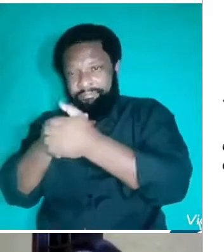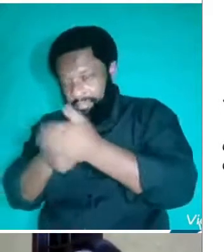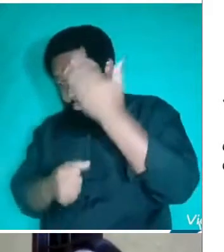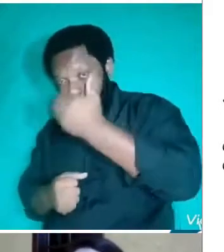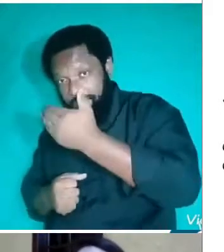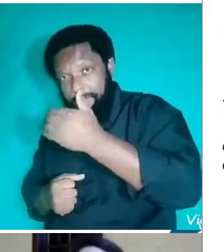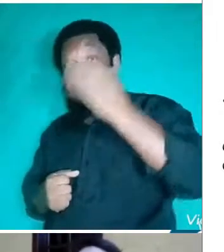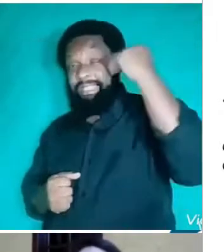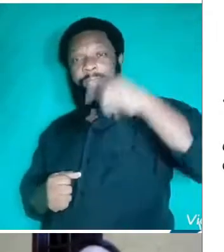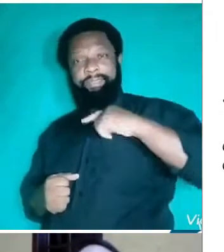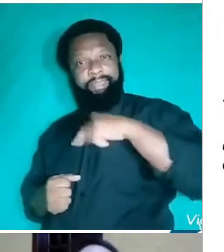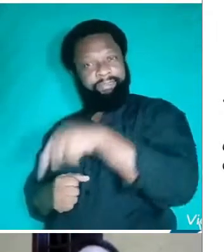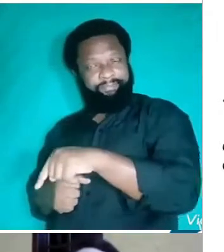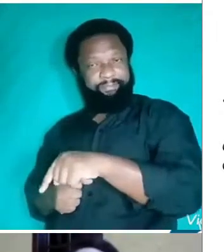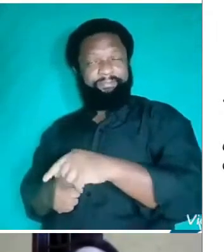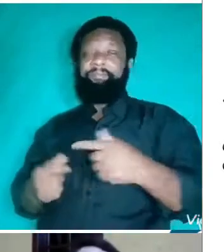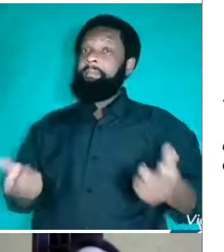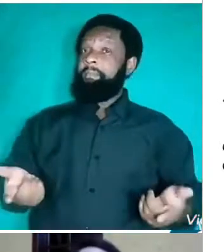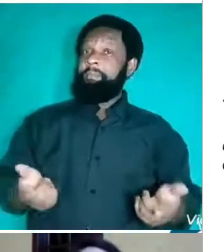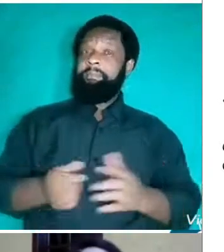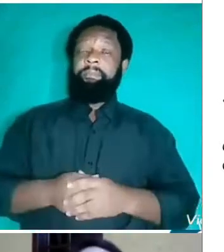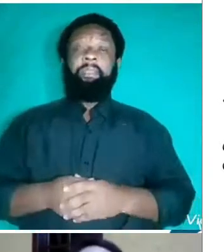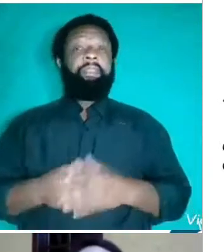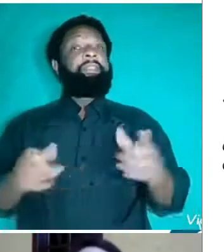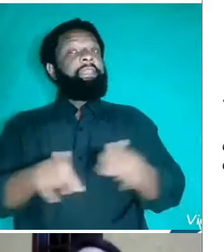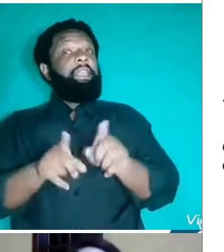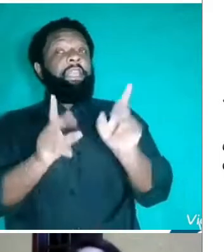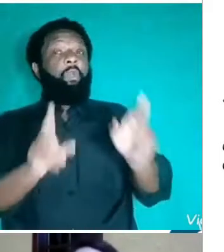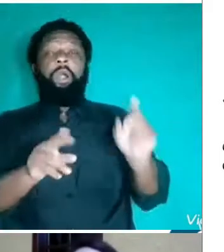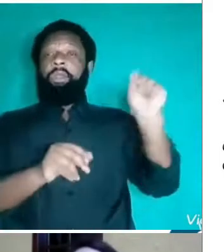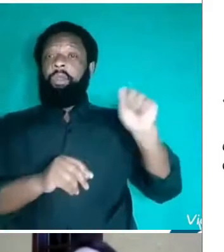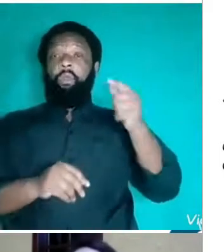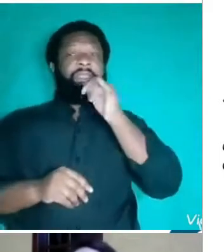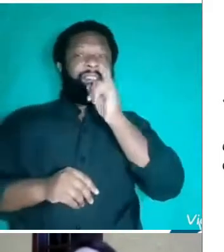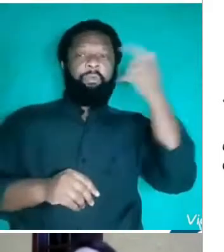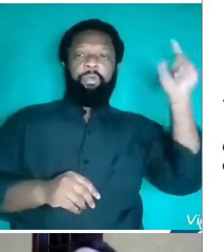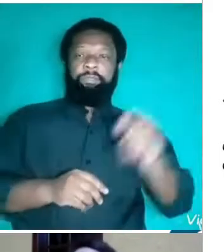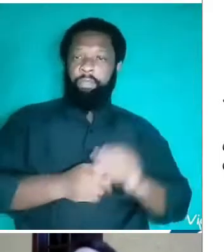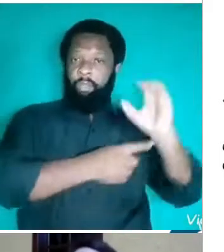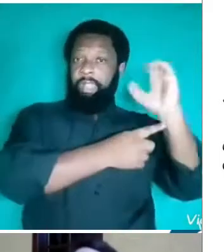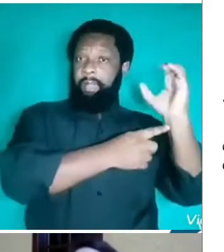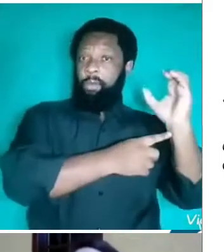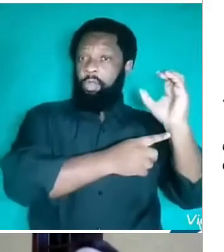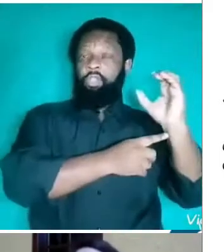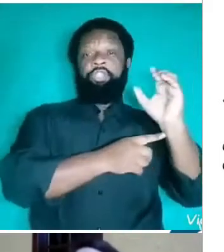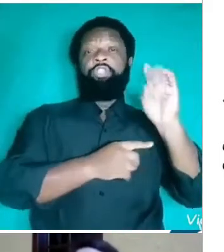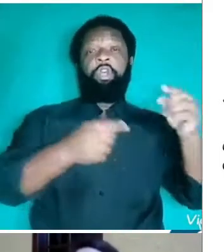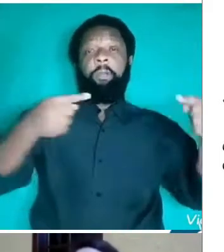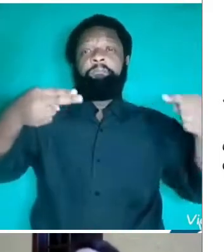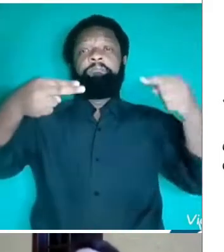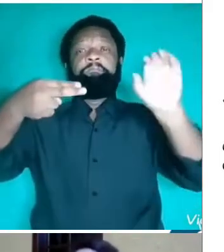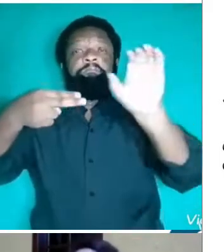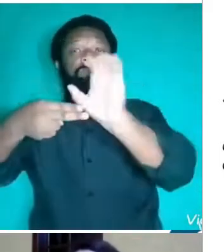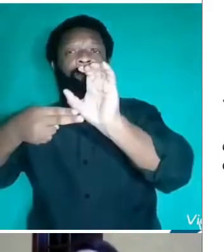subentendidos, tá? Eles não aparecem, mas a gente sabe que eles estão ali. A mesma coisa acontece aqui, ó. Esse carbono aqui está fazendo